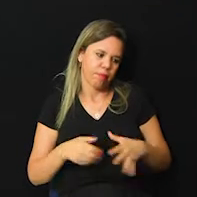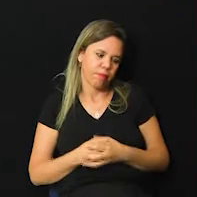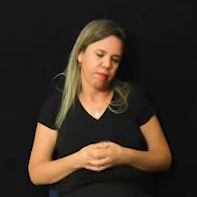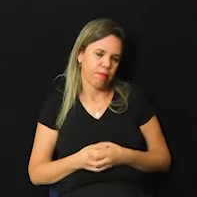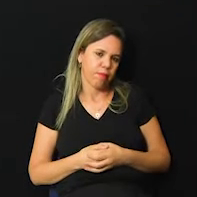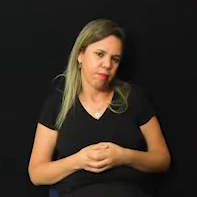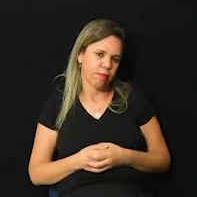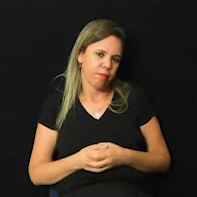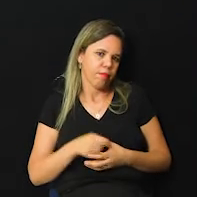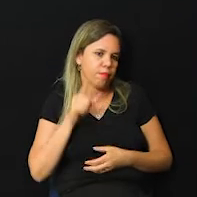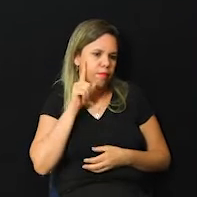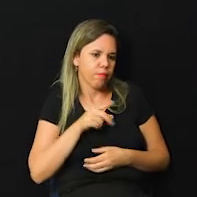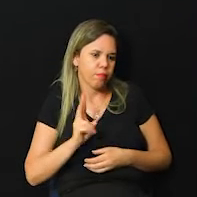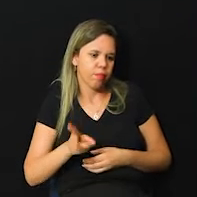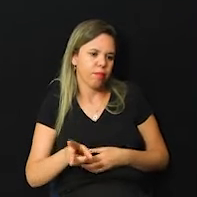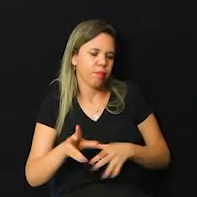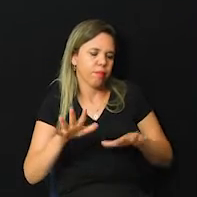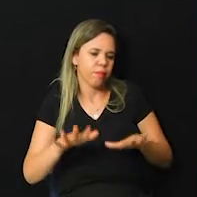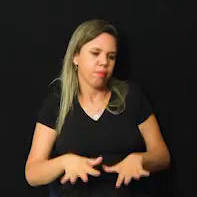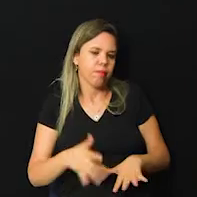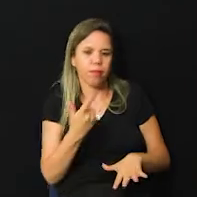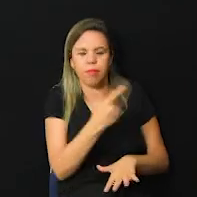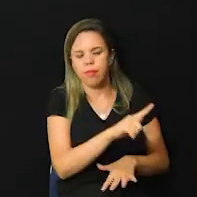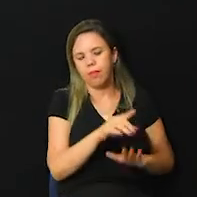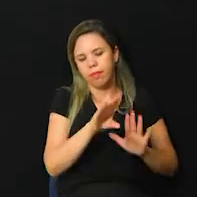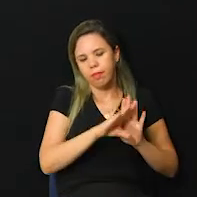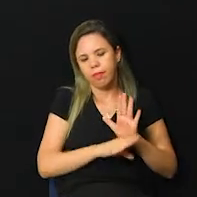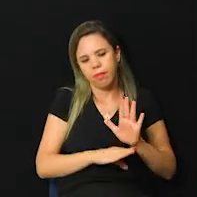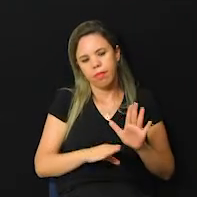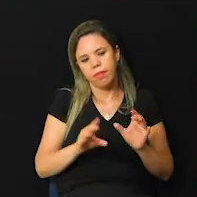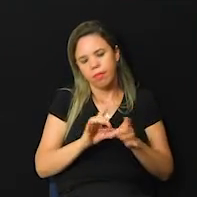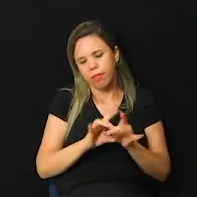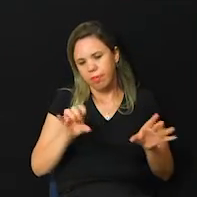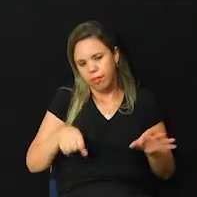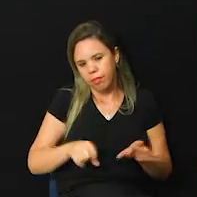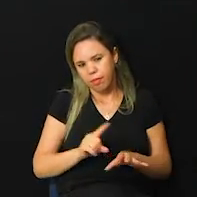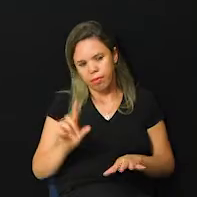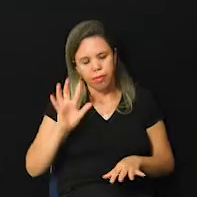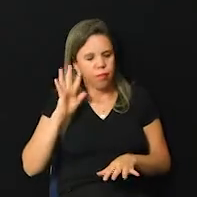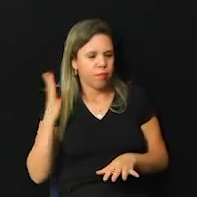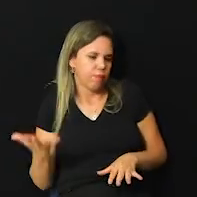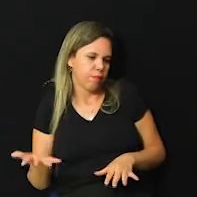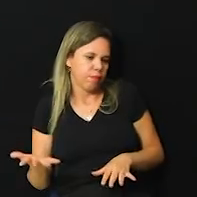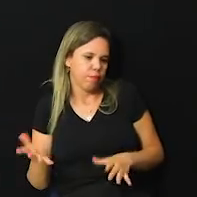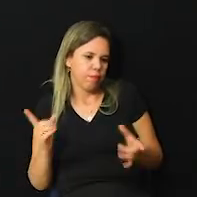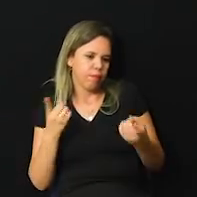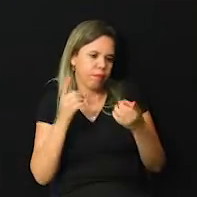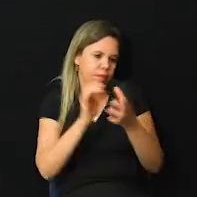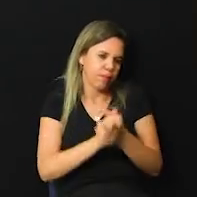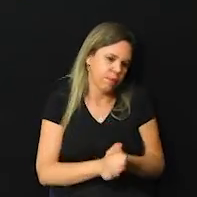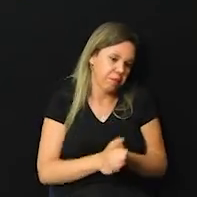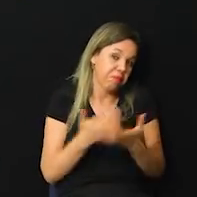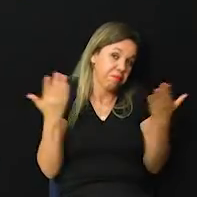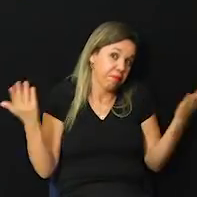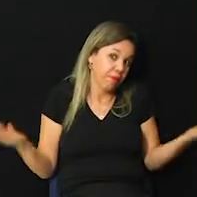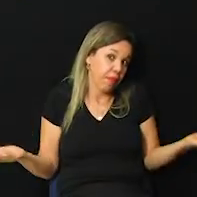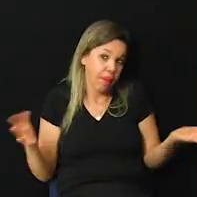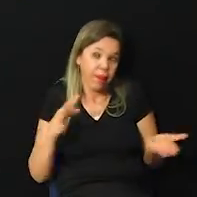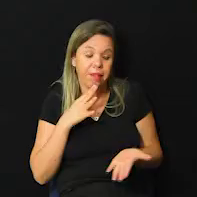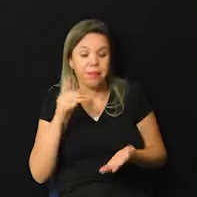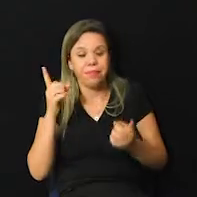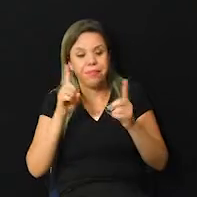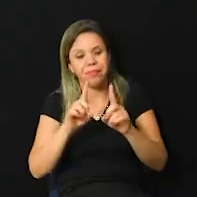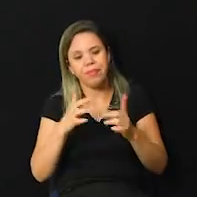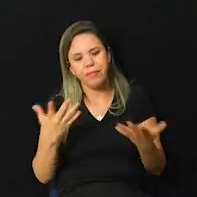ficar nos Estados Unidos no o programa permite no permite de repente você casa aí vai